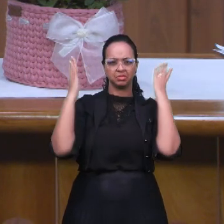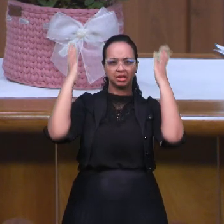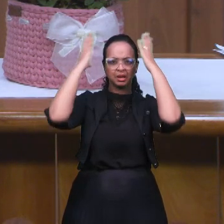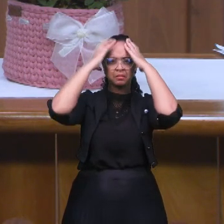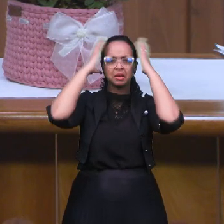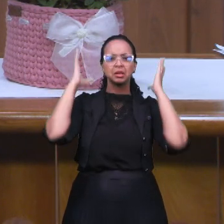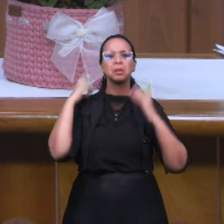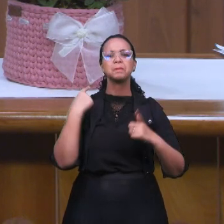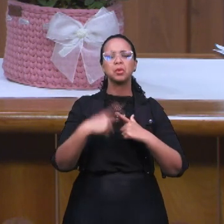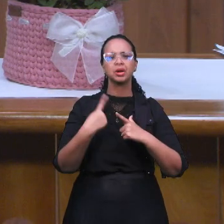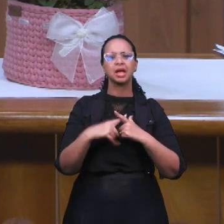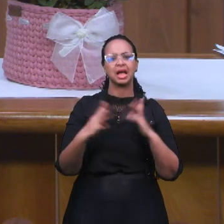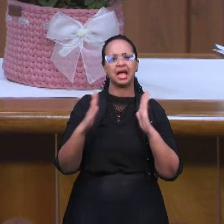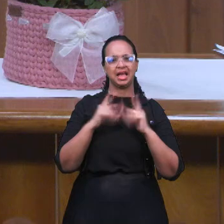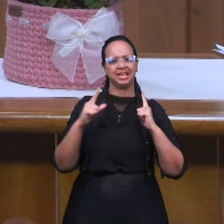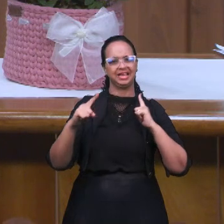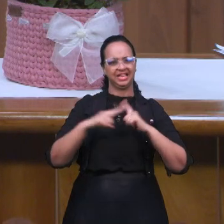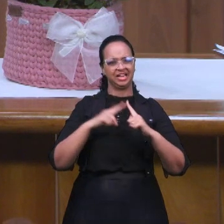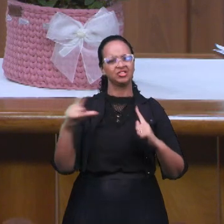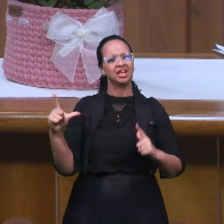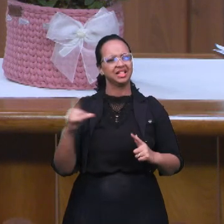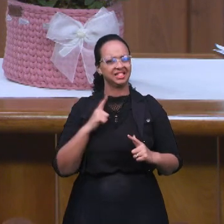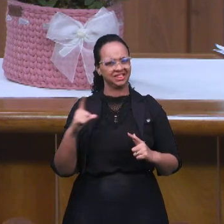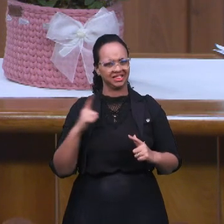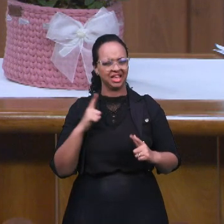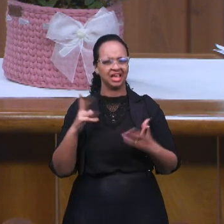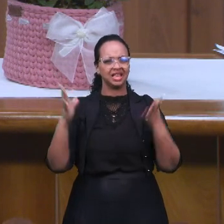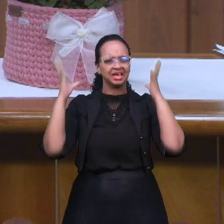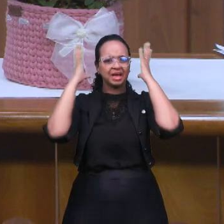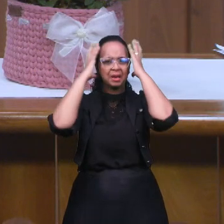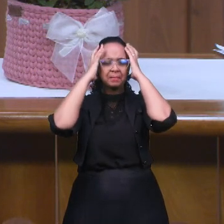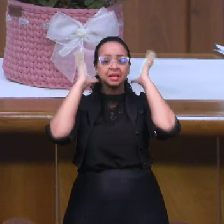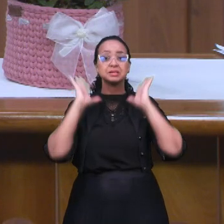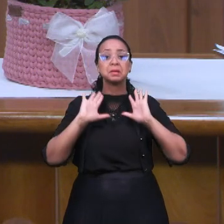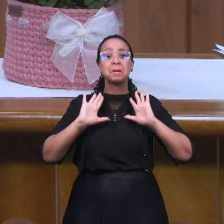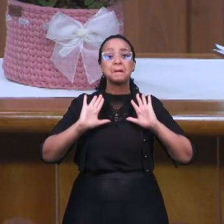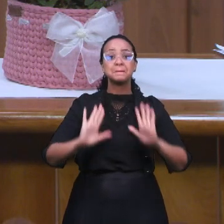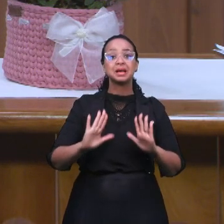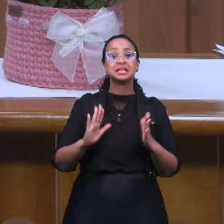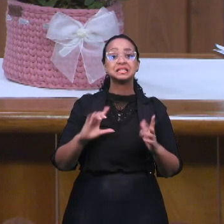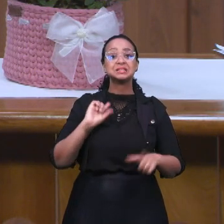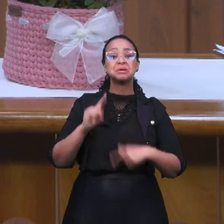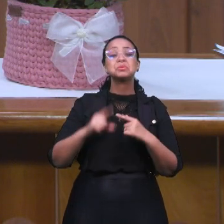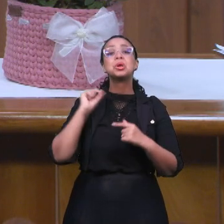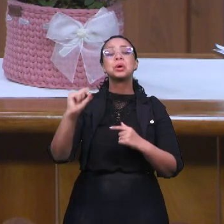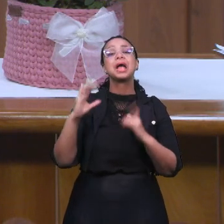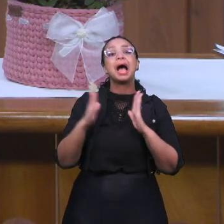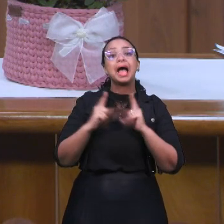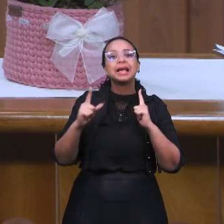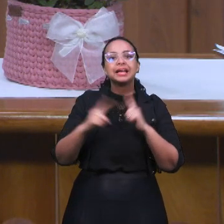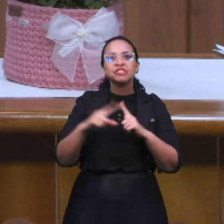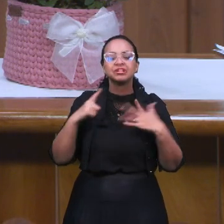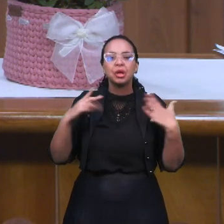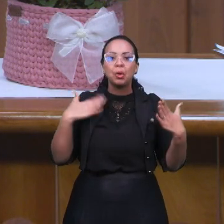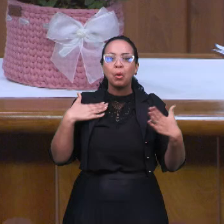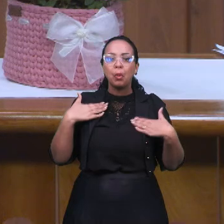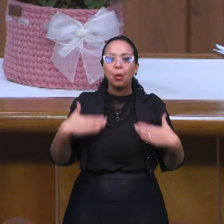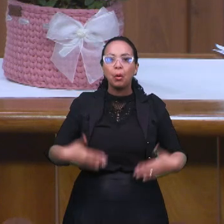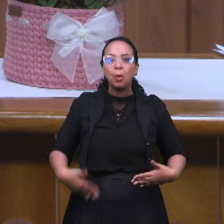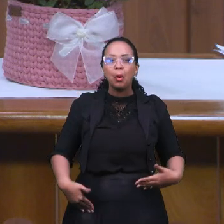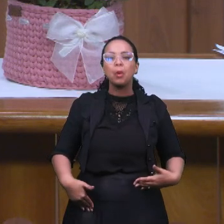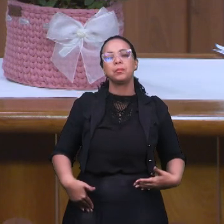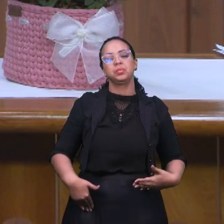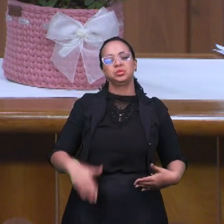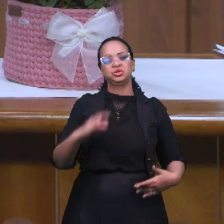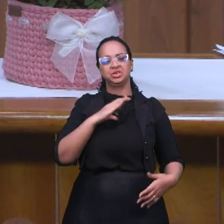o cabeça. E já no final, agora, é a igreja como corpo de Cristo. Então, as